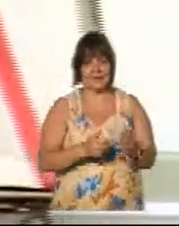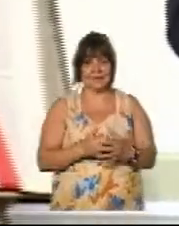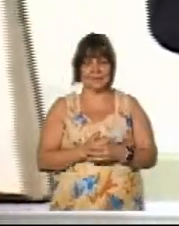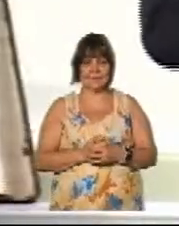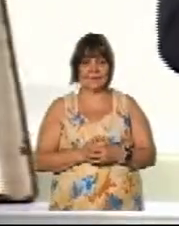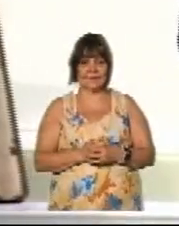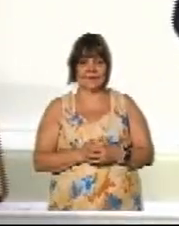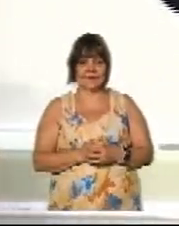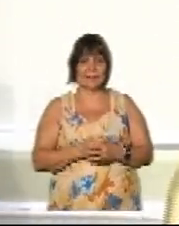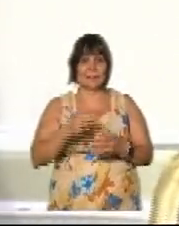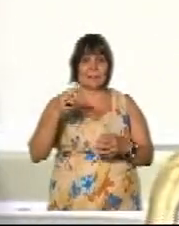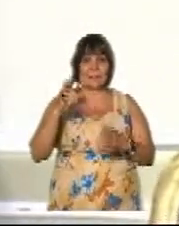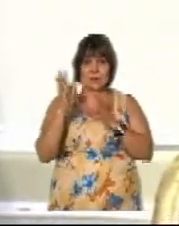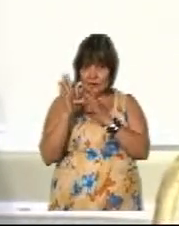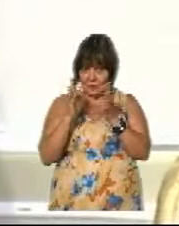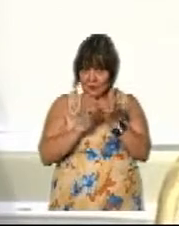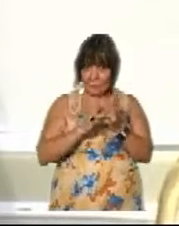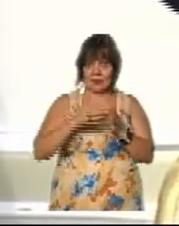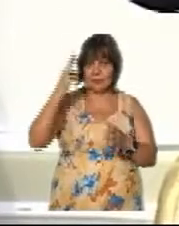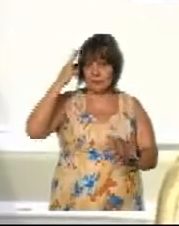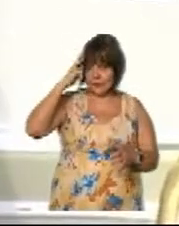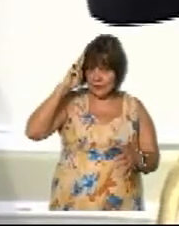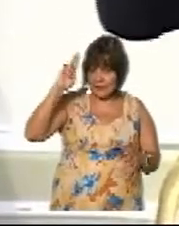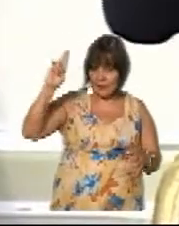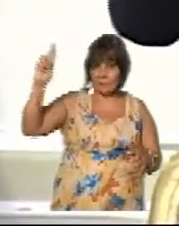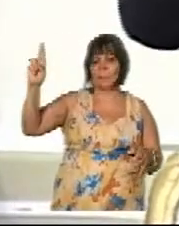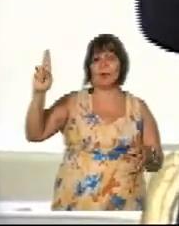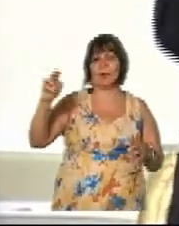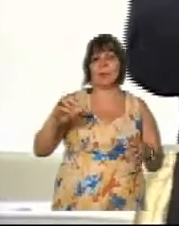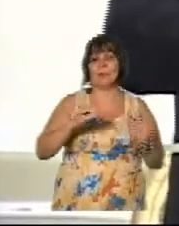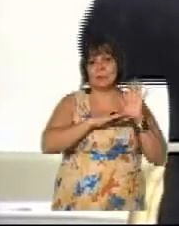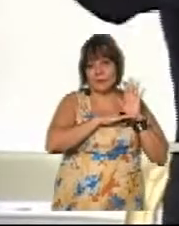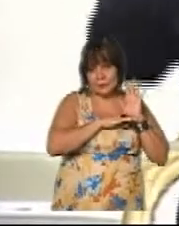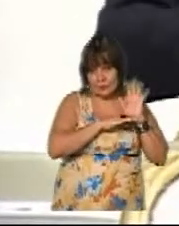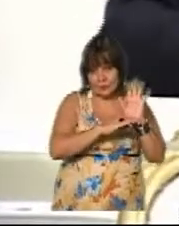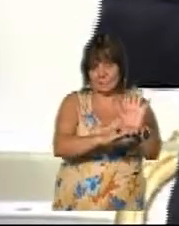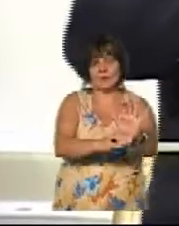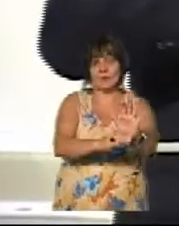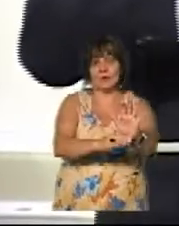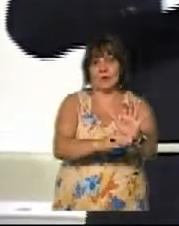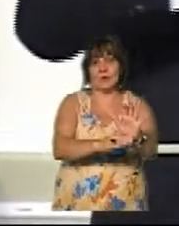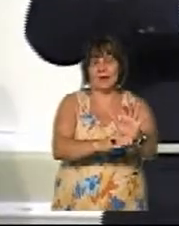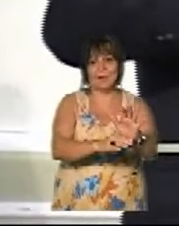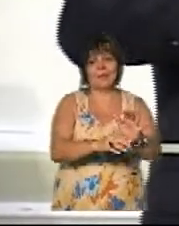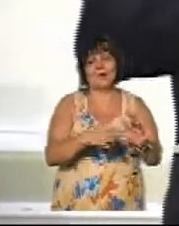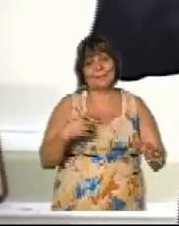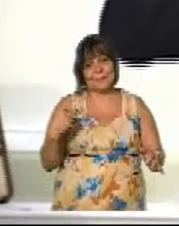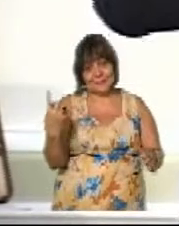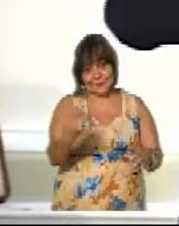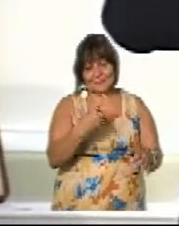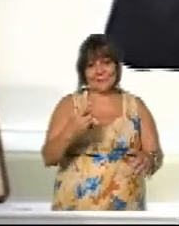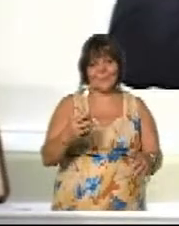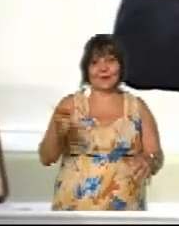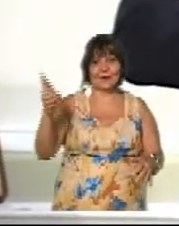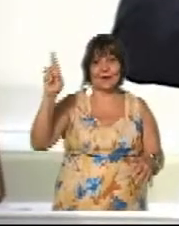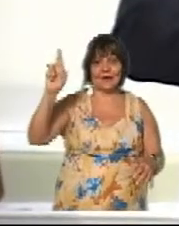Então, ele é o nosso sustentador, ele é o nosso criador, e ele é o nosso rabi, ou